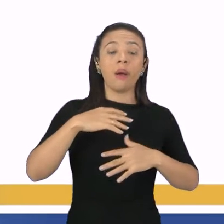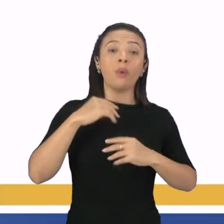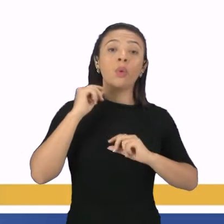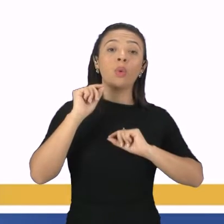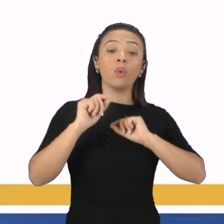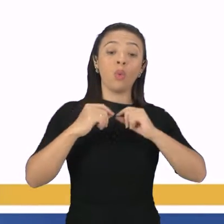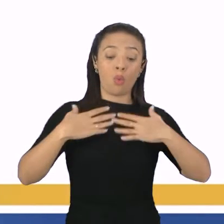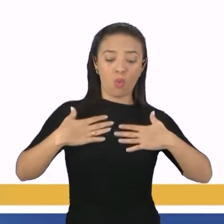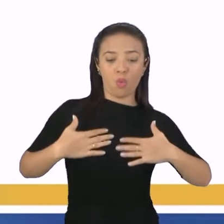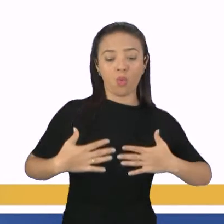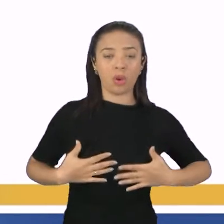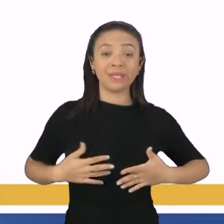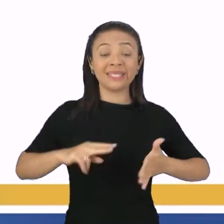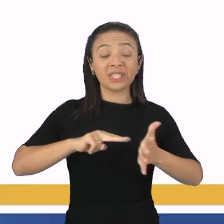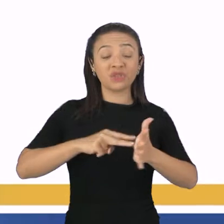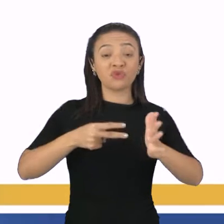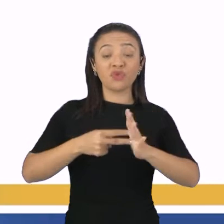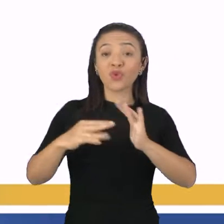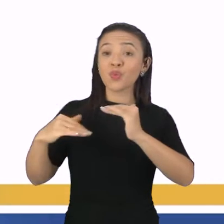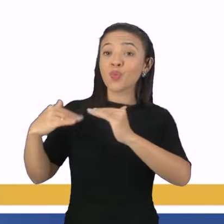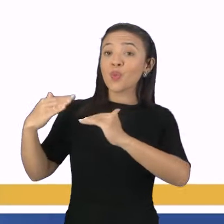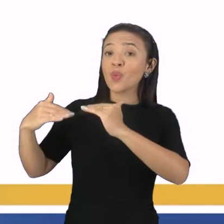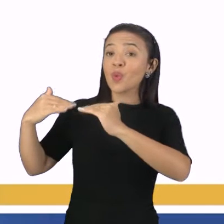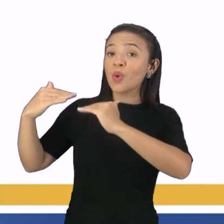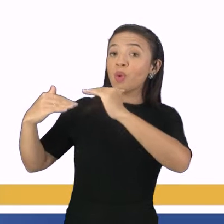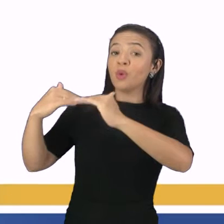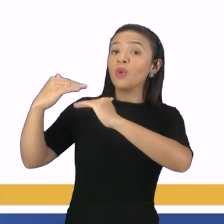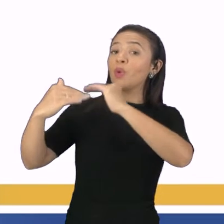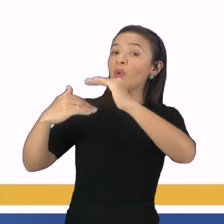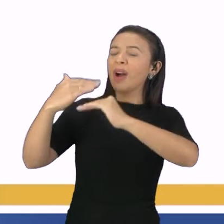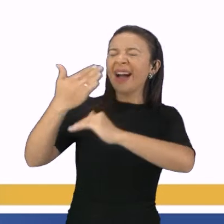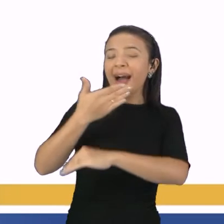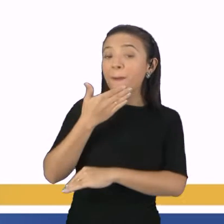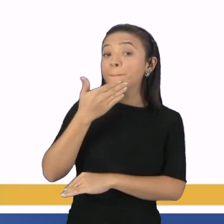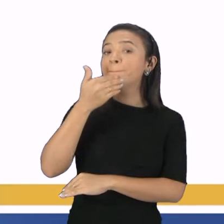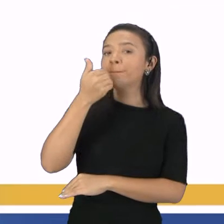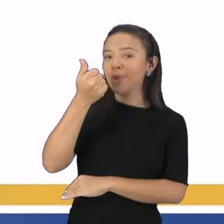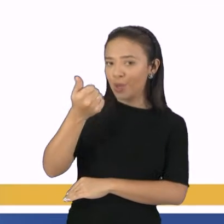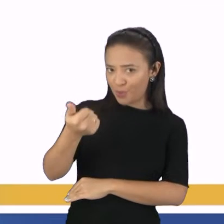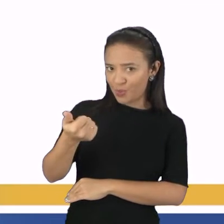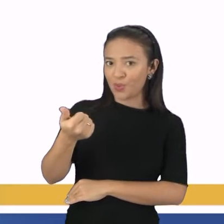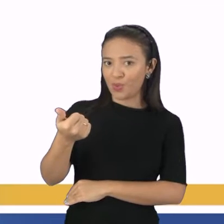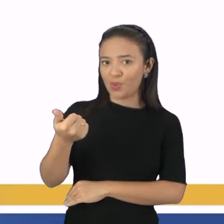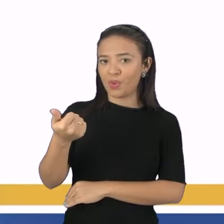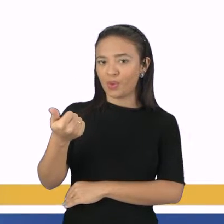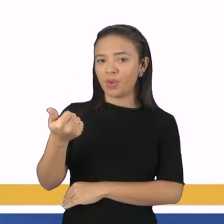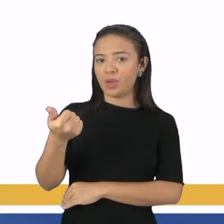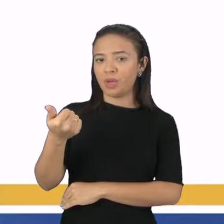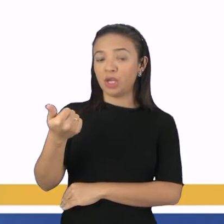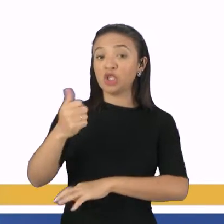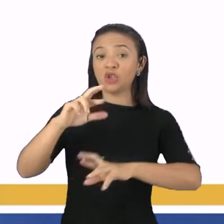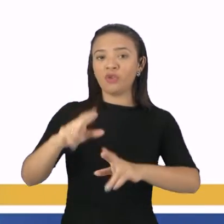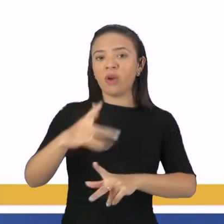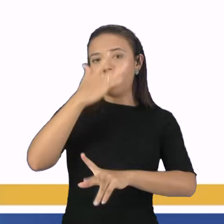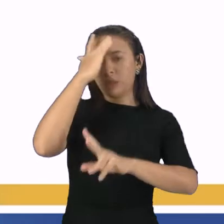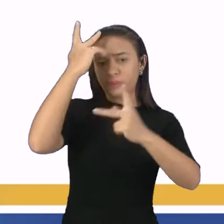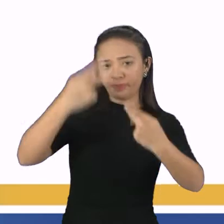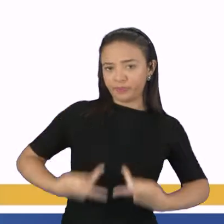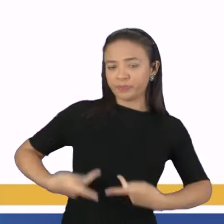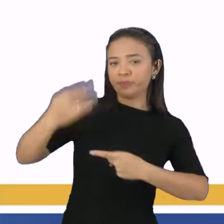do que o resultado evolutivo de um refinamento realizado por nossos ancestrais